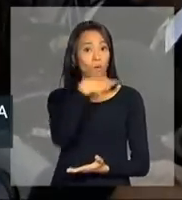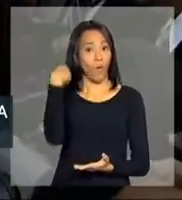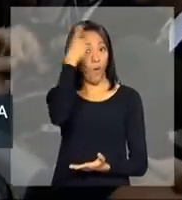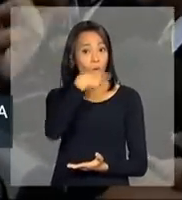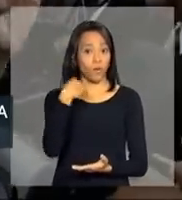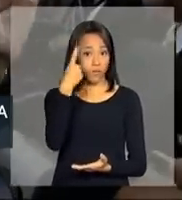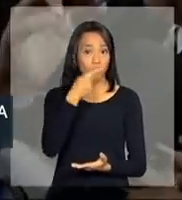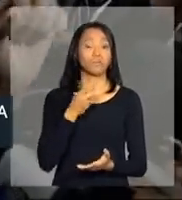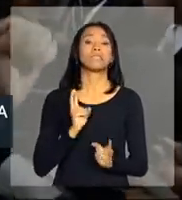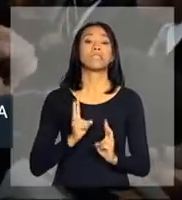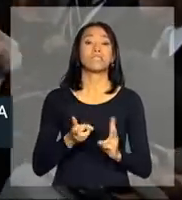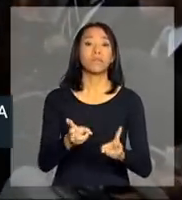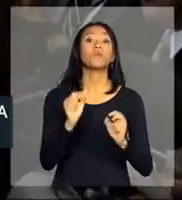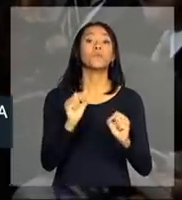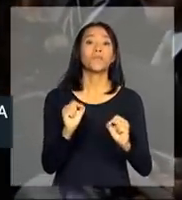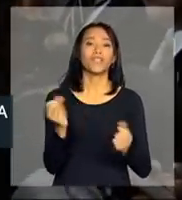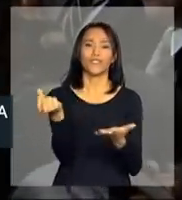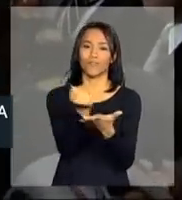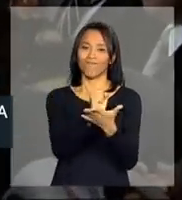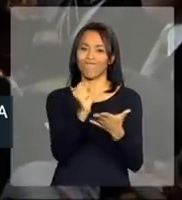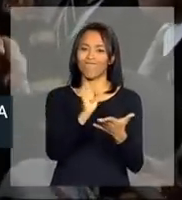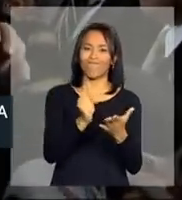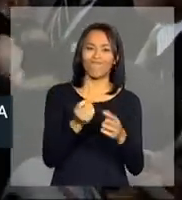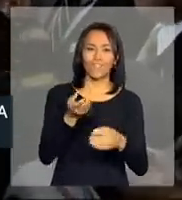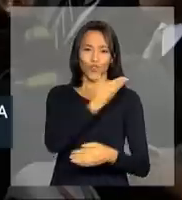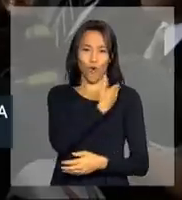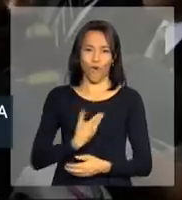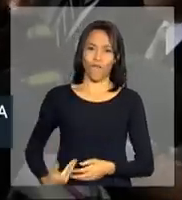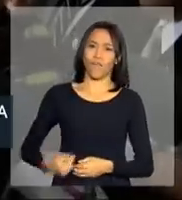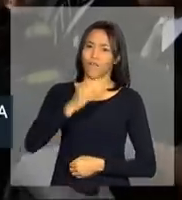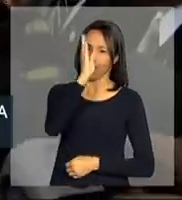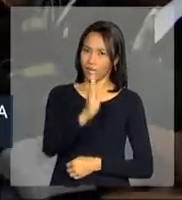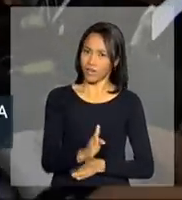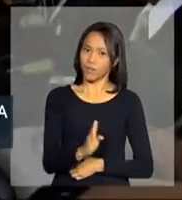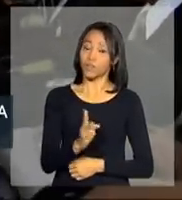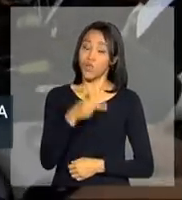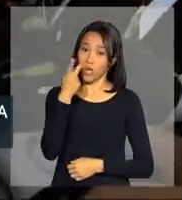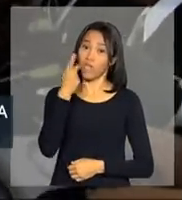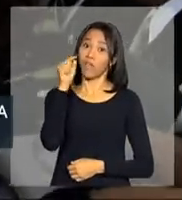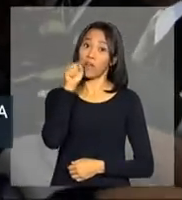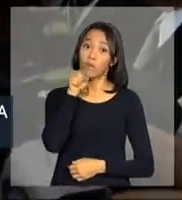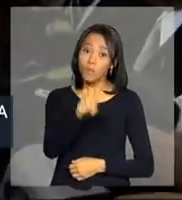dia, de dirigir o Brasil. E quero te dizer o seguinte.